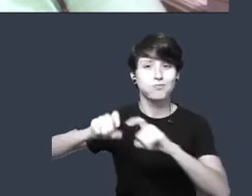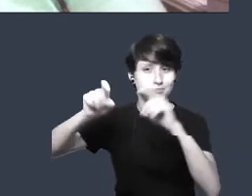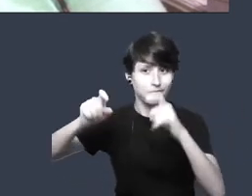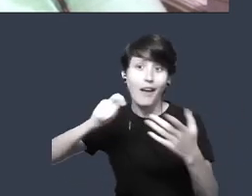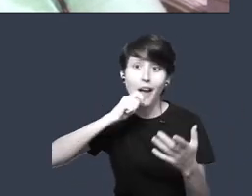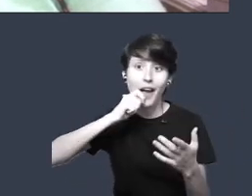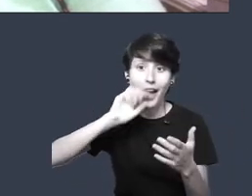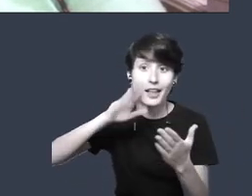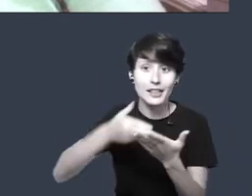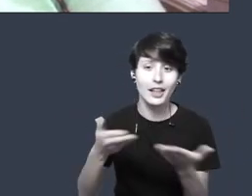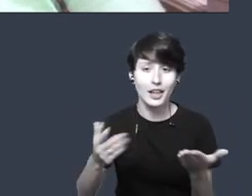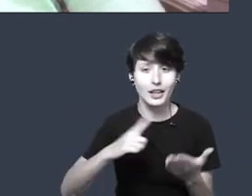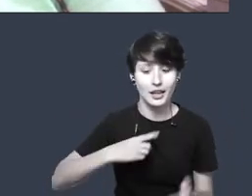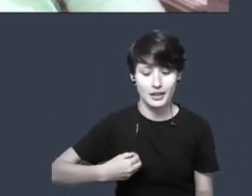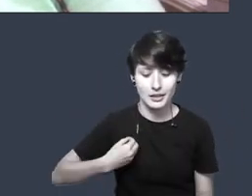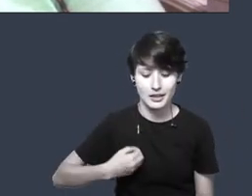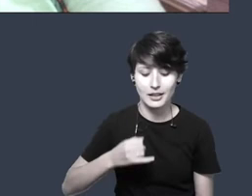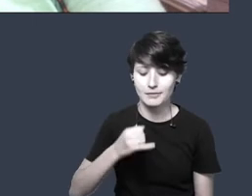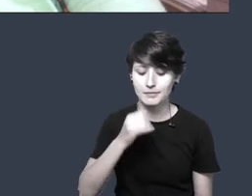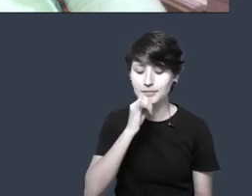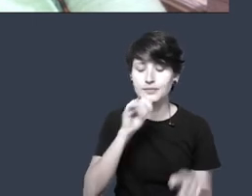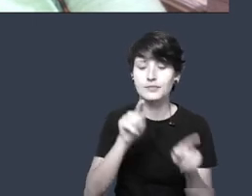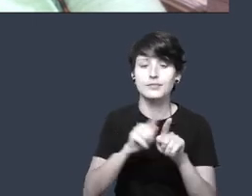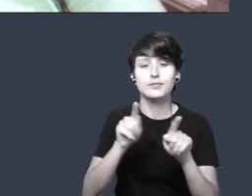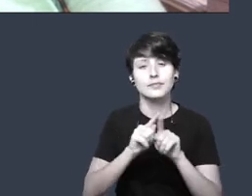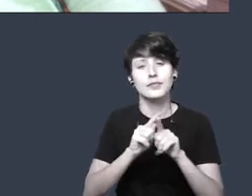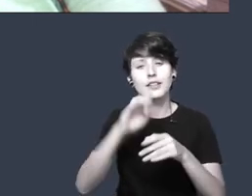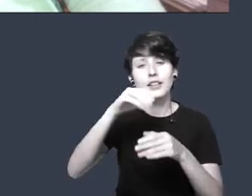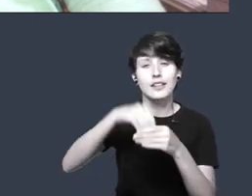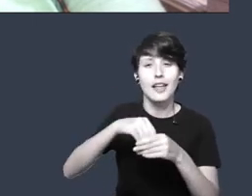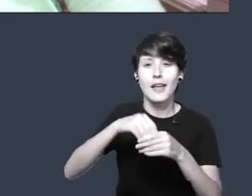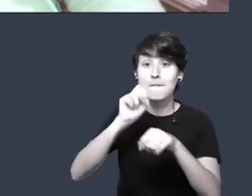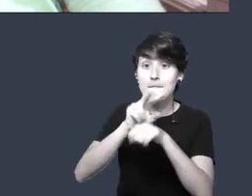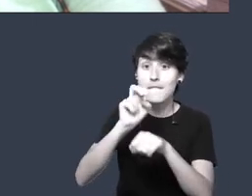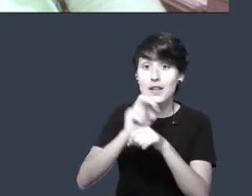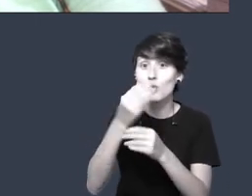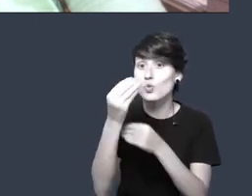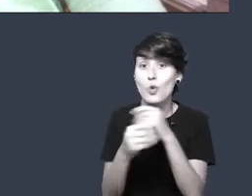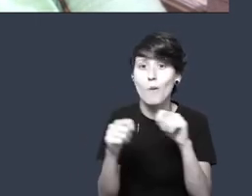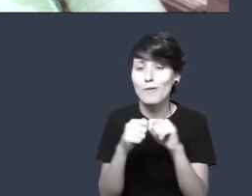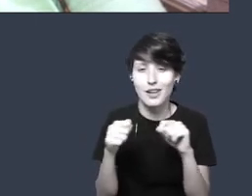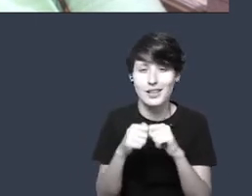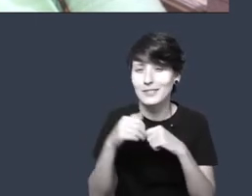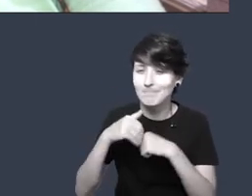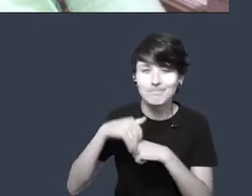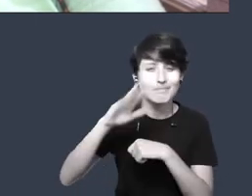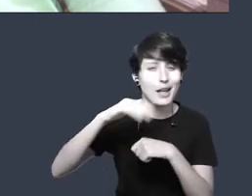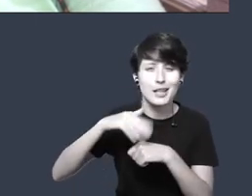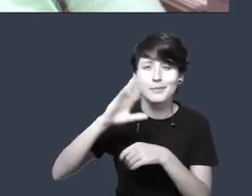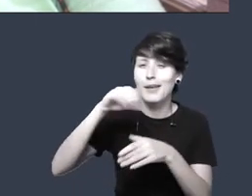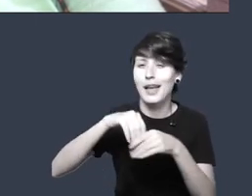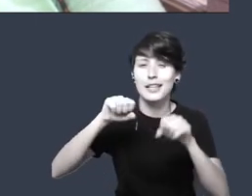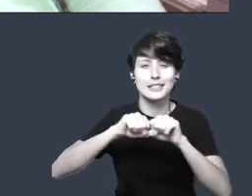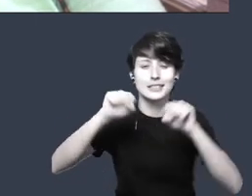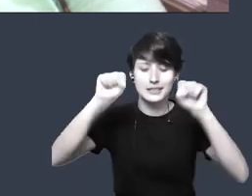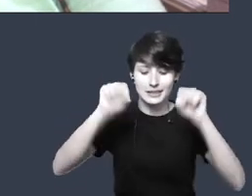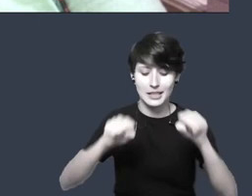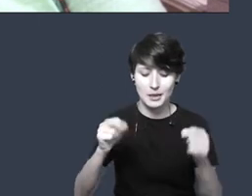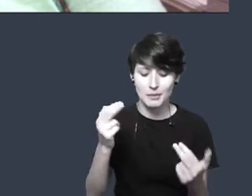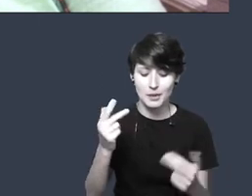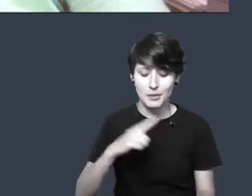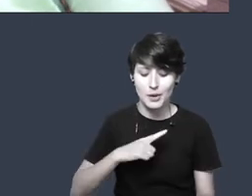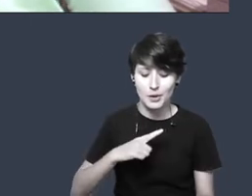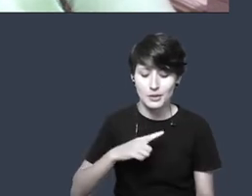tem, né, você tem a máquina e aí você tem os vírus. Então, mais e mais nesses sistemas que são, que têm a